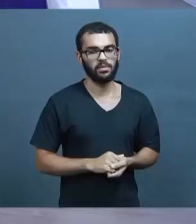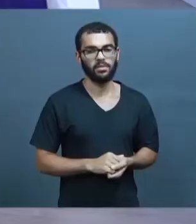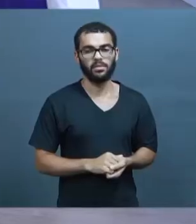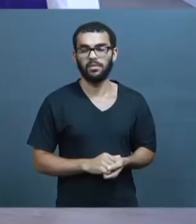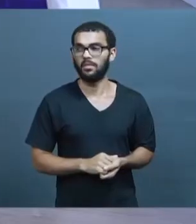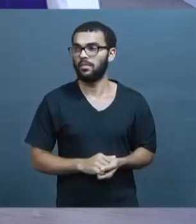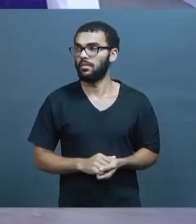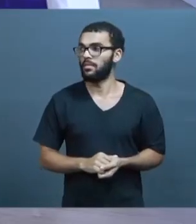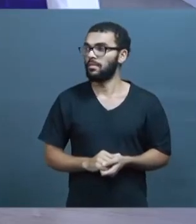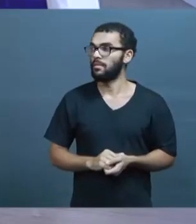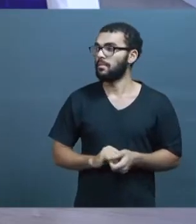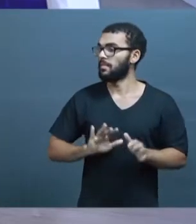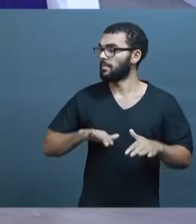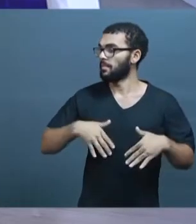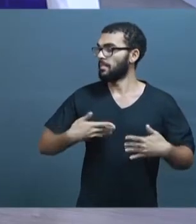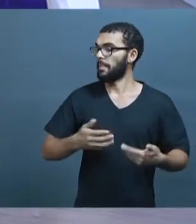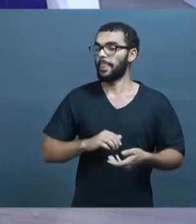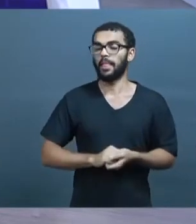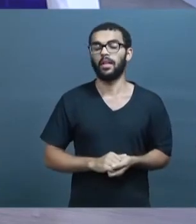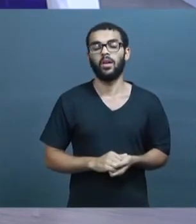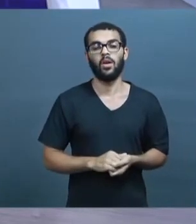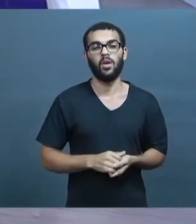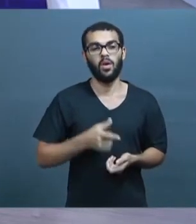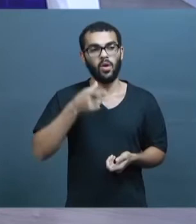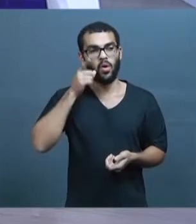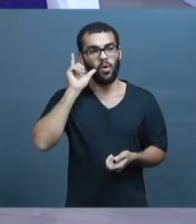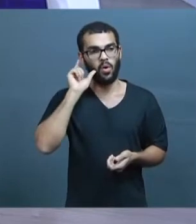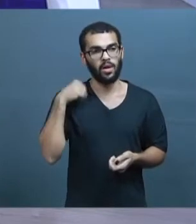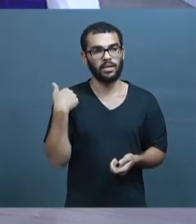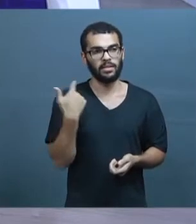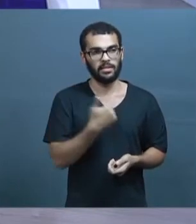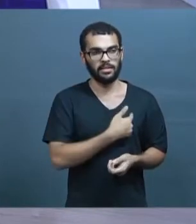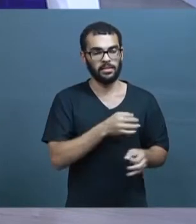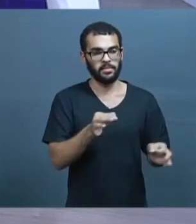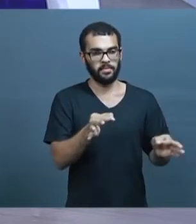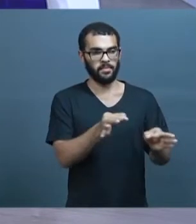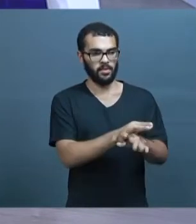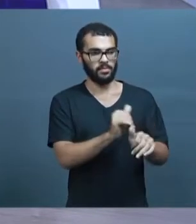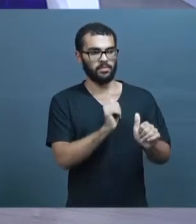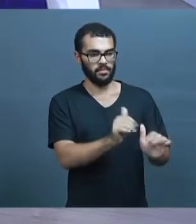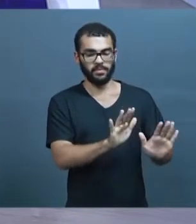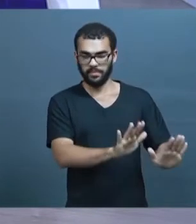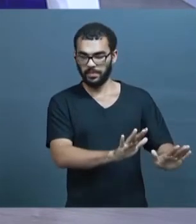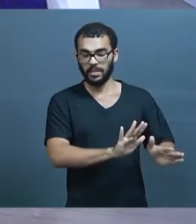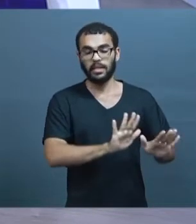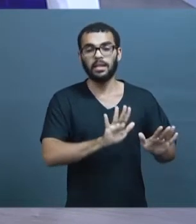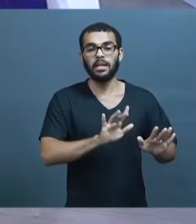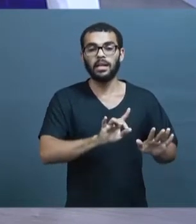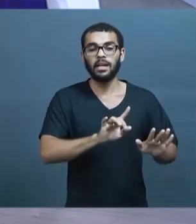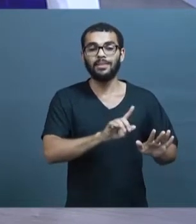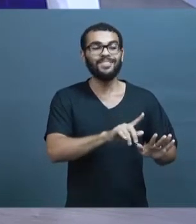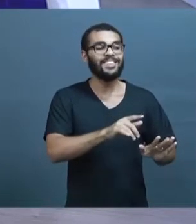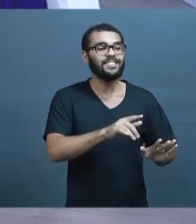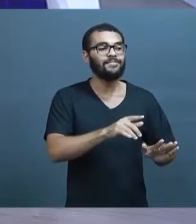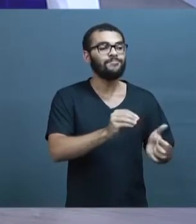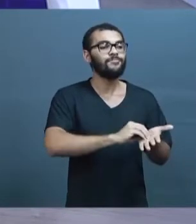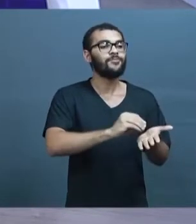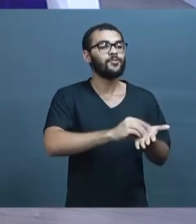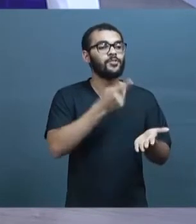Bom, ontem nós finalizamos a nossa segunda edição sem falar sobre a